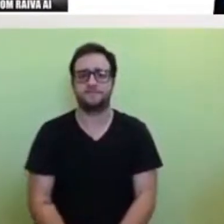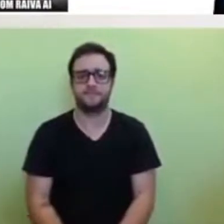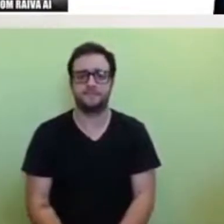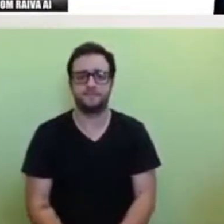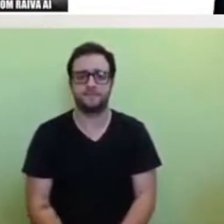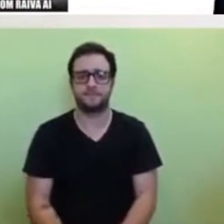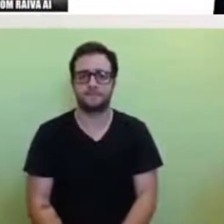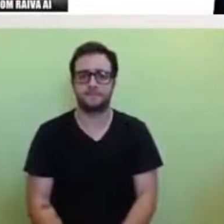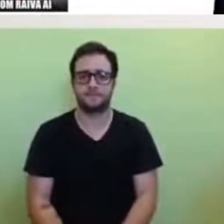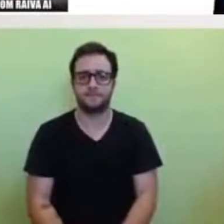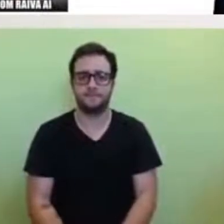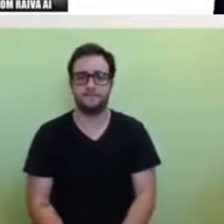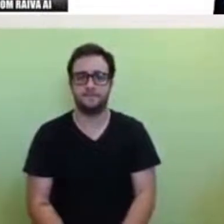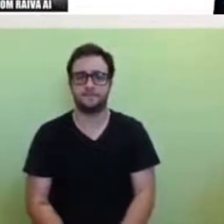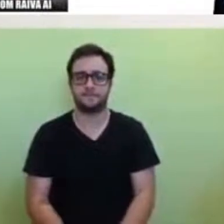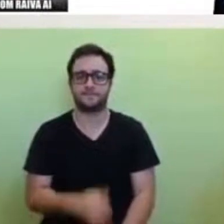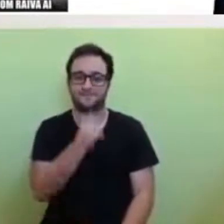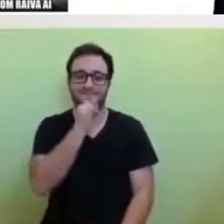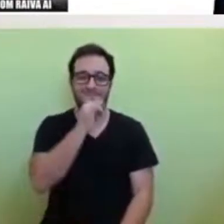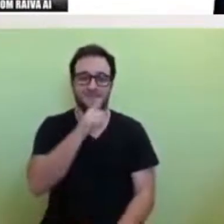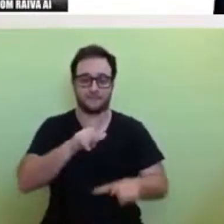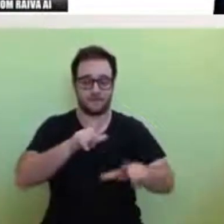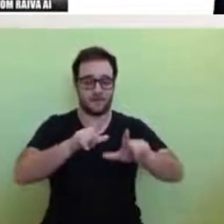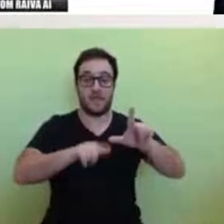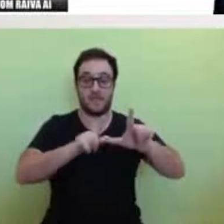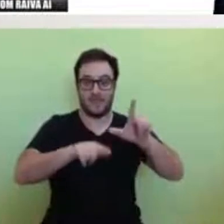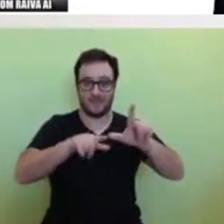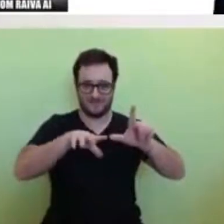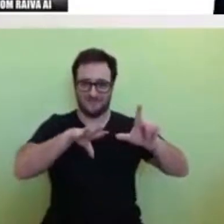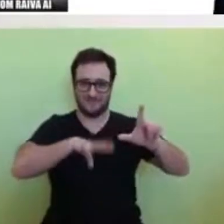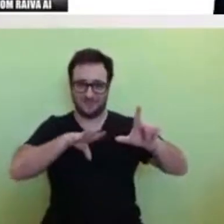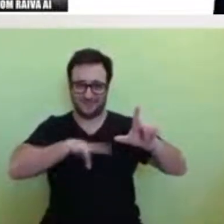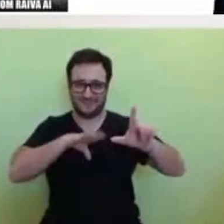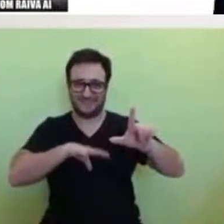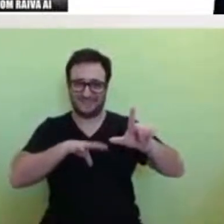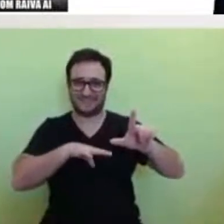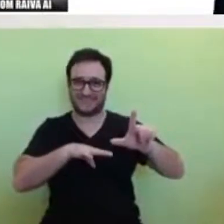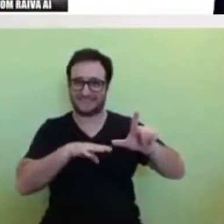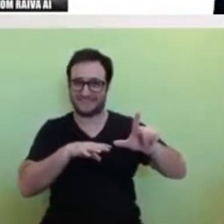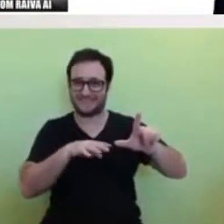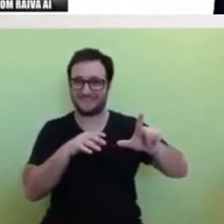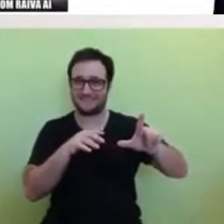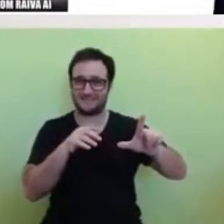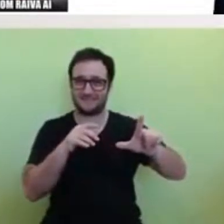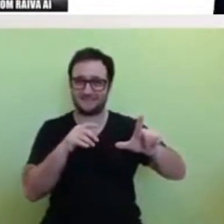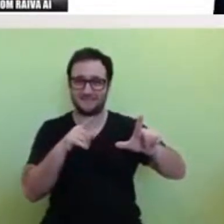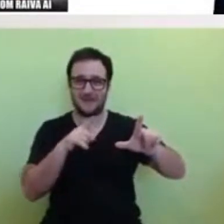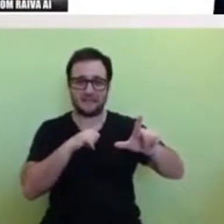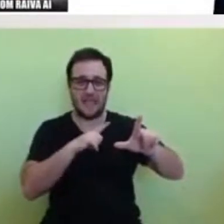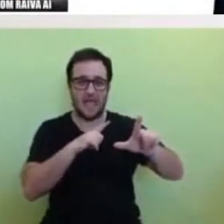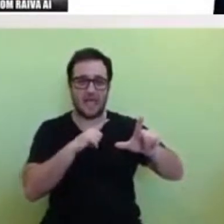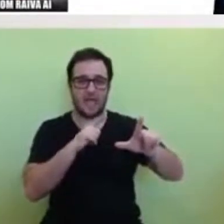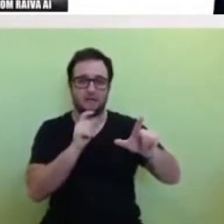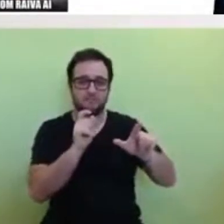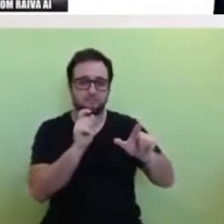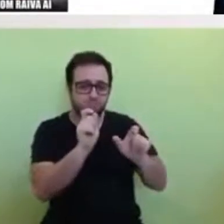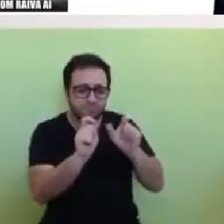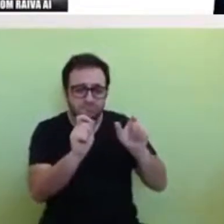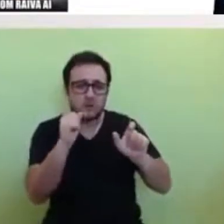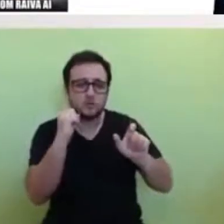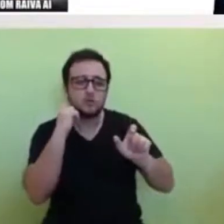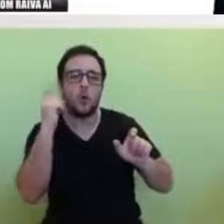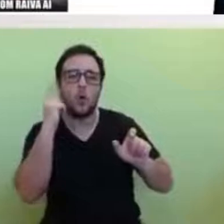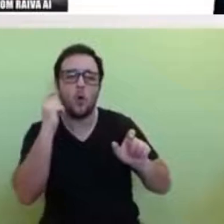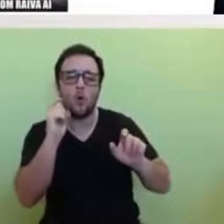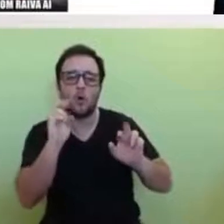na língua portuguesa que são usadas para representar dois ou três sons diferentes. Por exemplo,